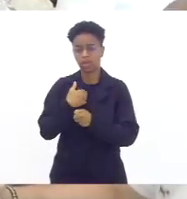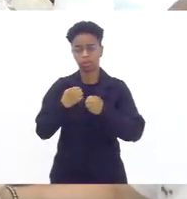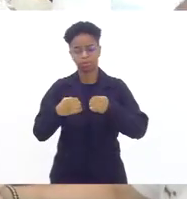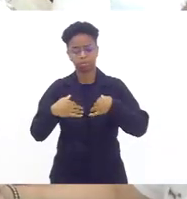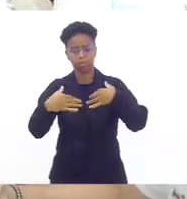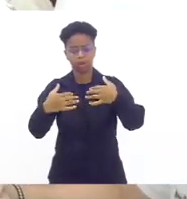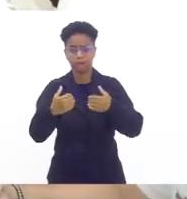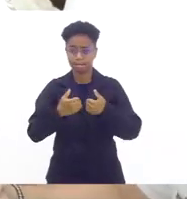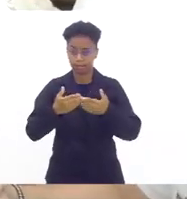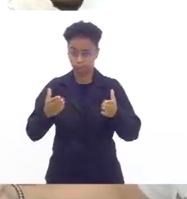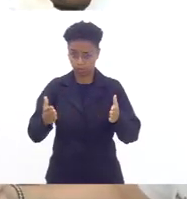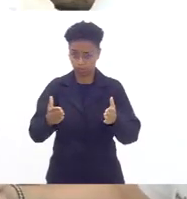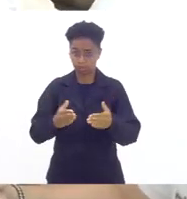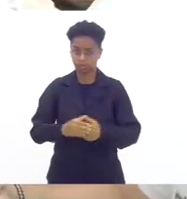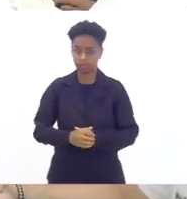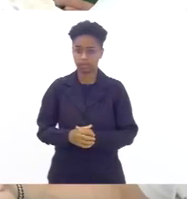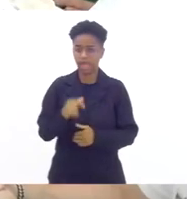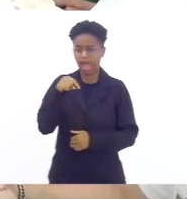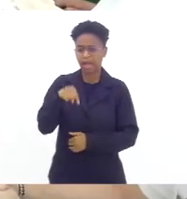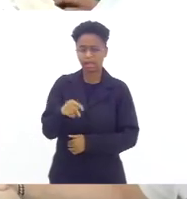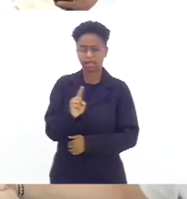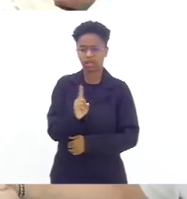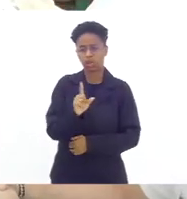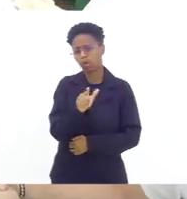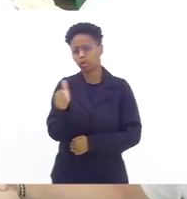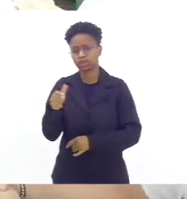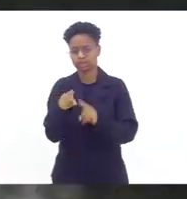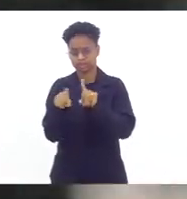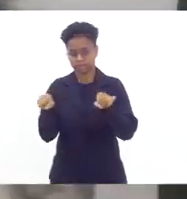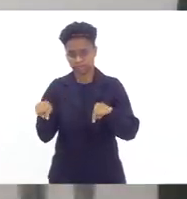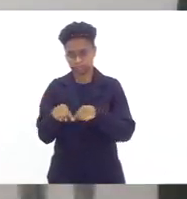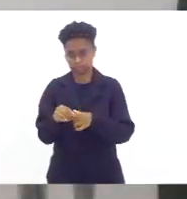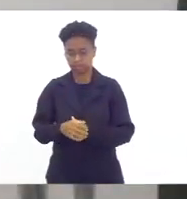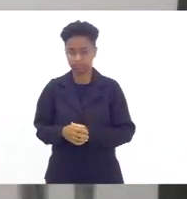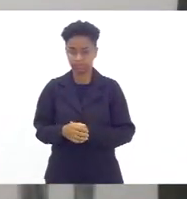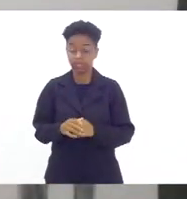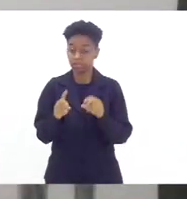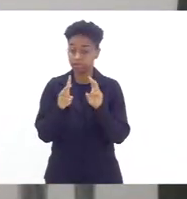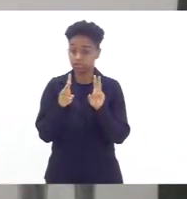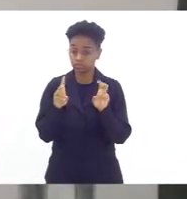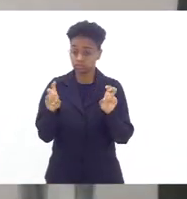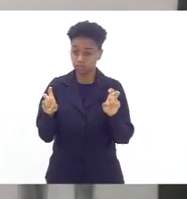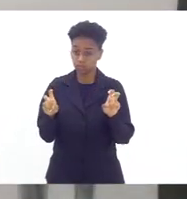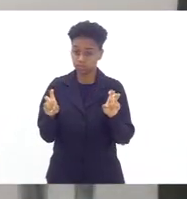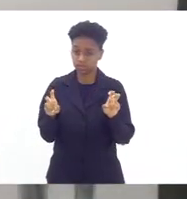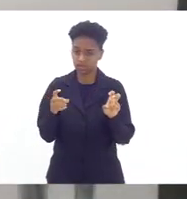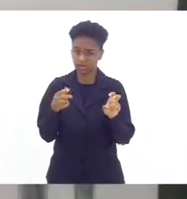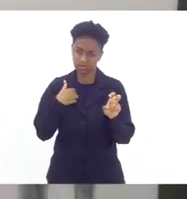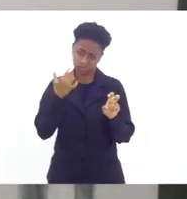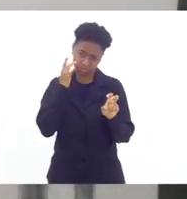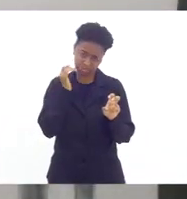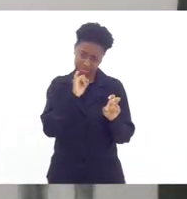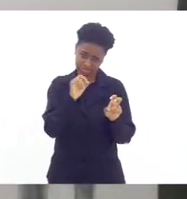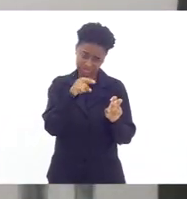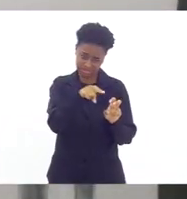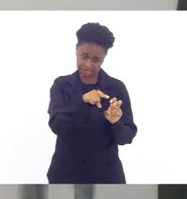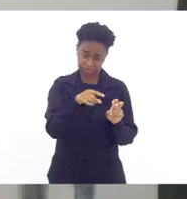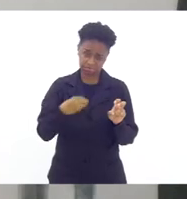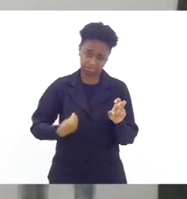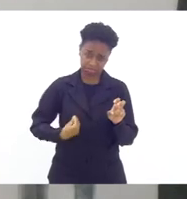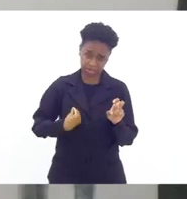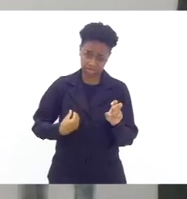pública não foi nessa sala mas foi outra sobre não sei se vossa excelência estava ou não